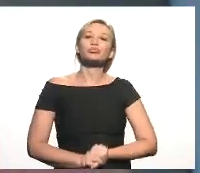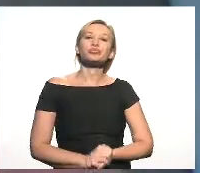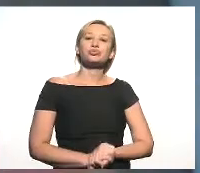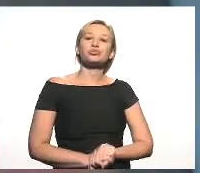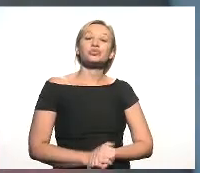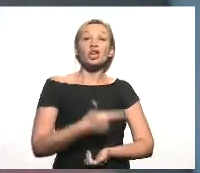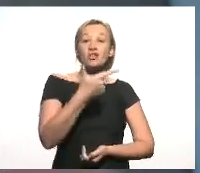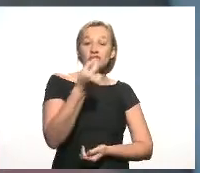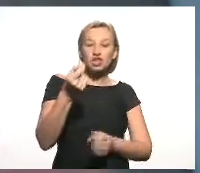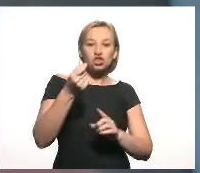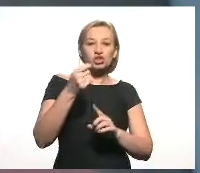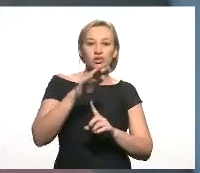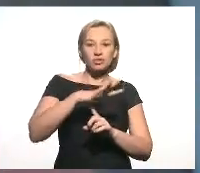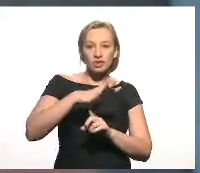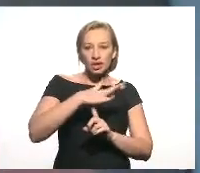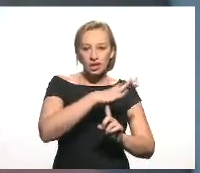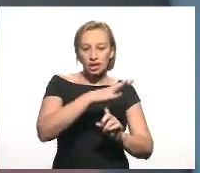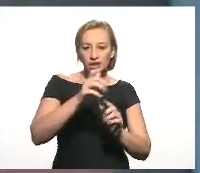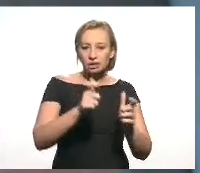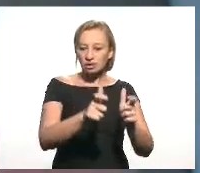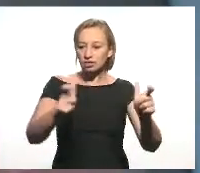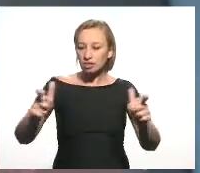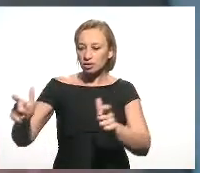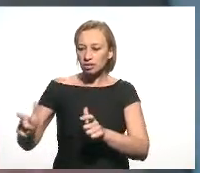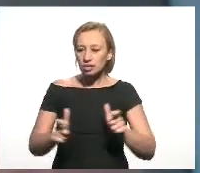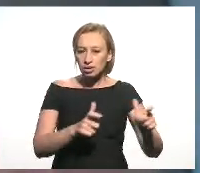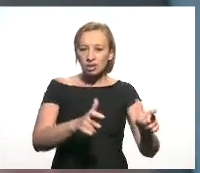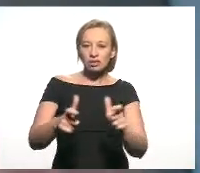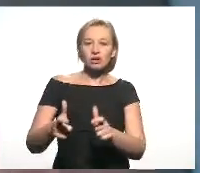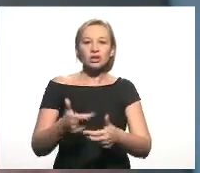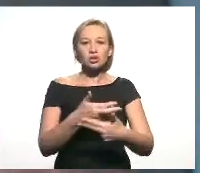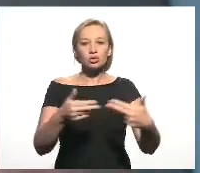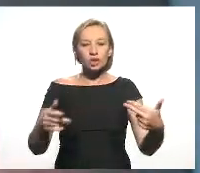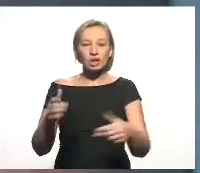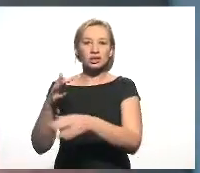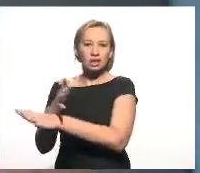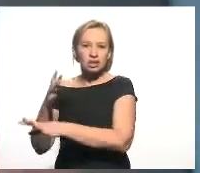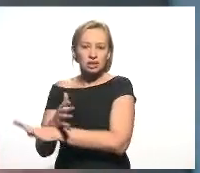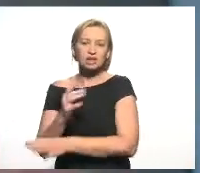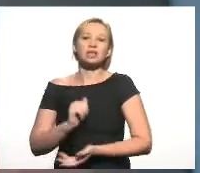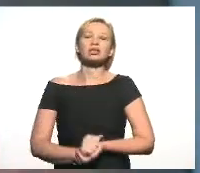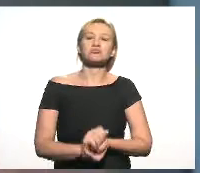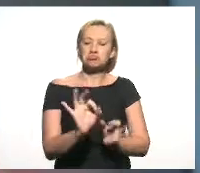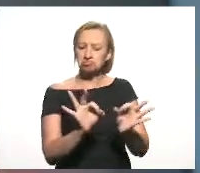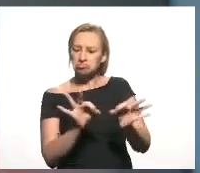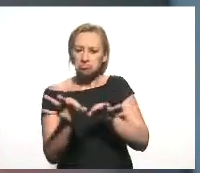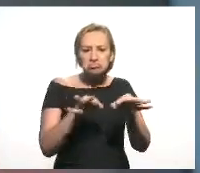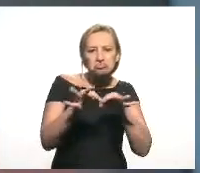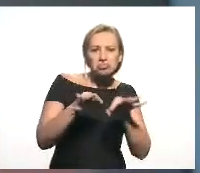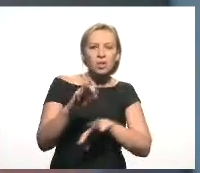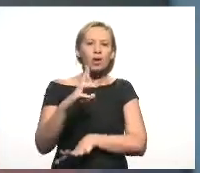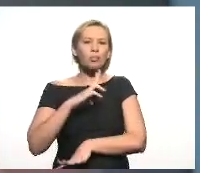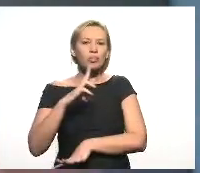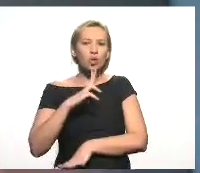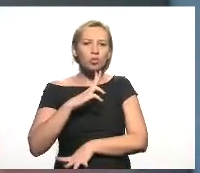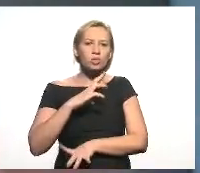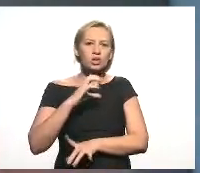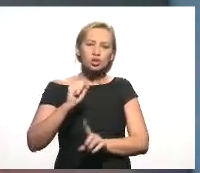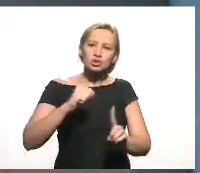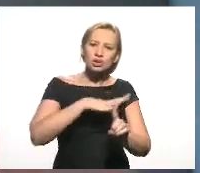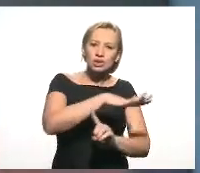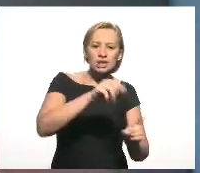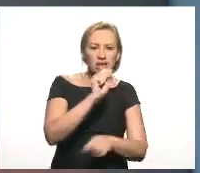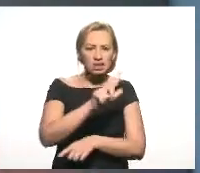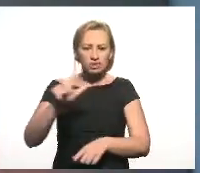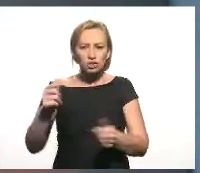20 feiras espalhadas nas diferentes regiões da cidade, feiras organizadas pela própria sociedade civil, em